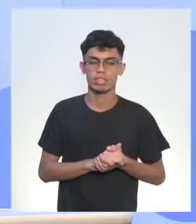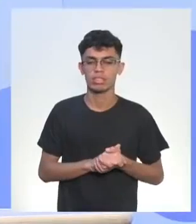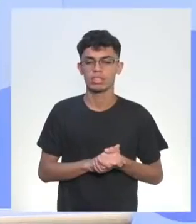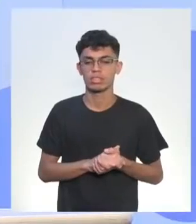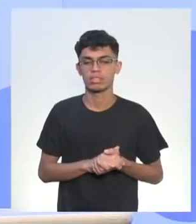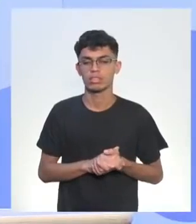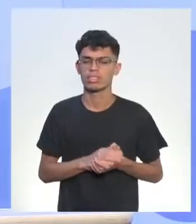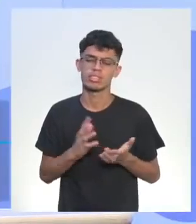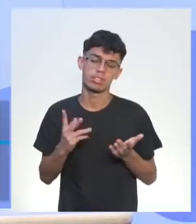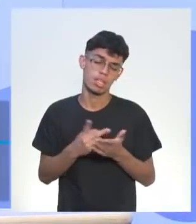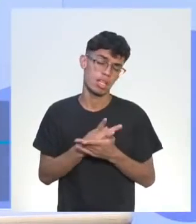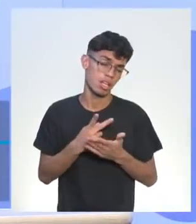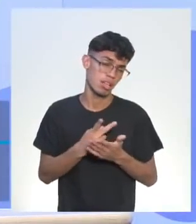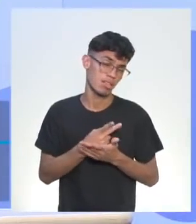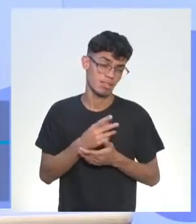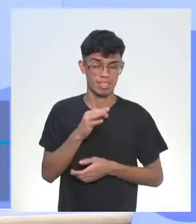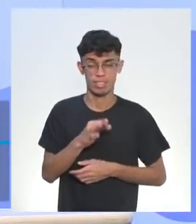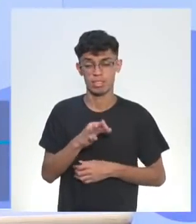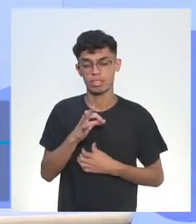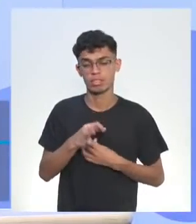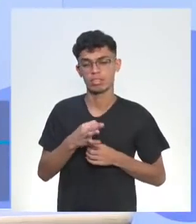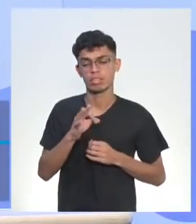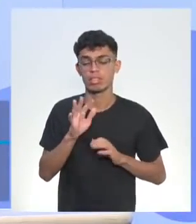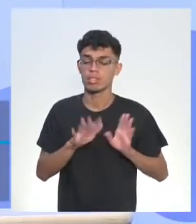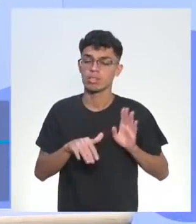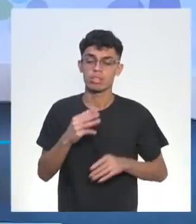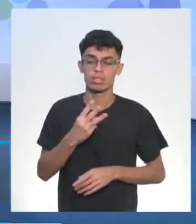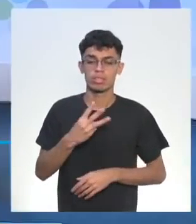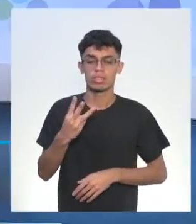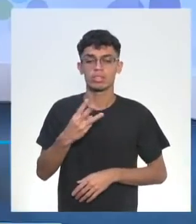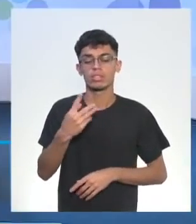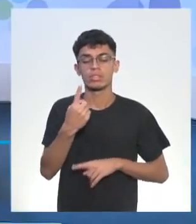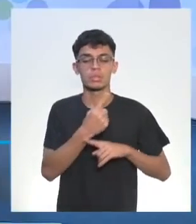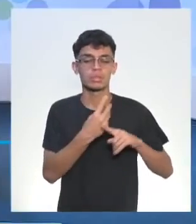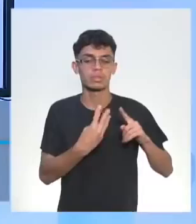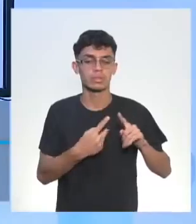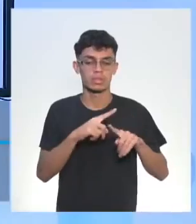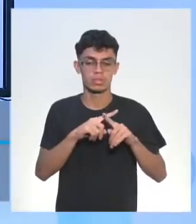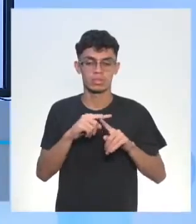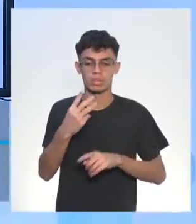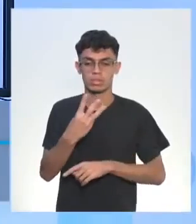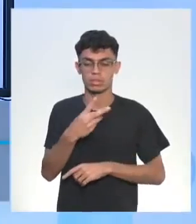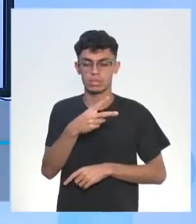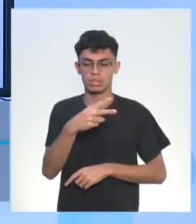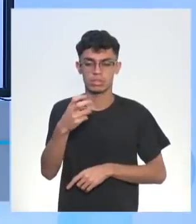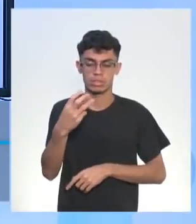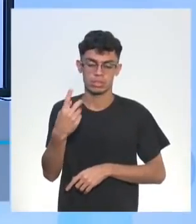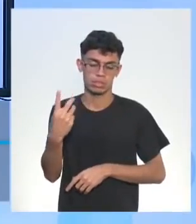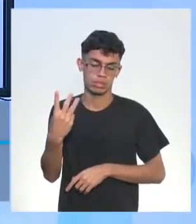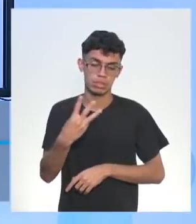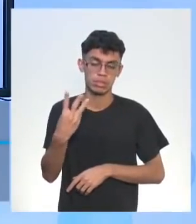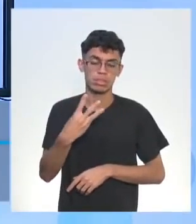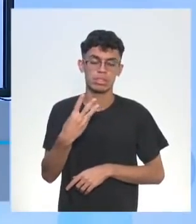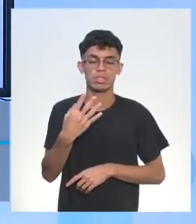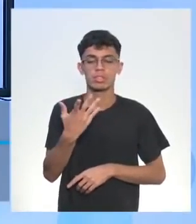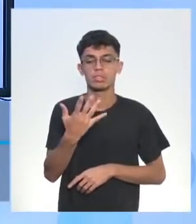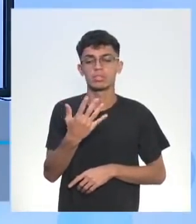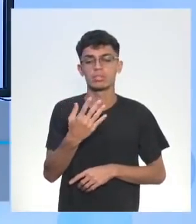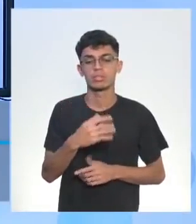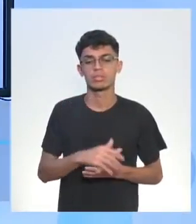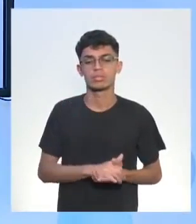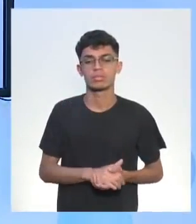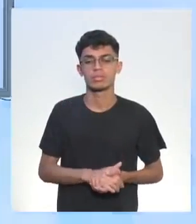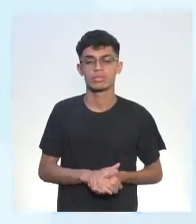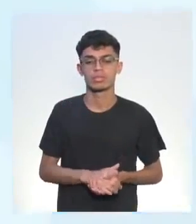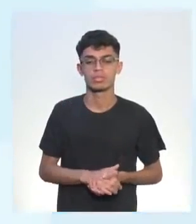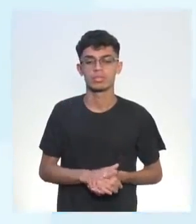na conta, né? Se não... Costuma dar 3. Então, 1/3 de 3 é a mesma coisa que pegar o 3 e dividir por 3. E eu escrevi assim,